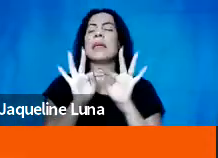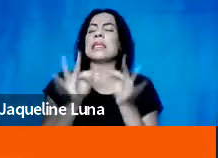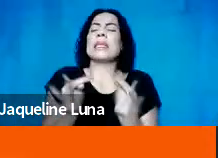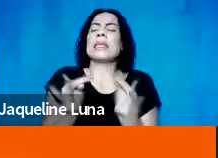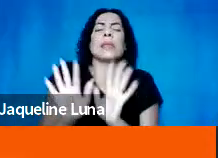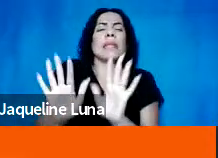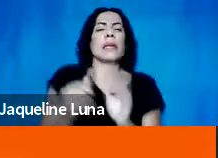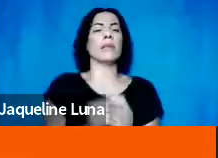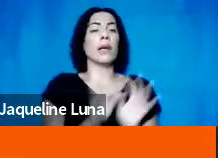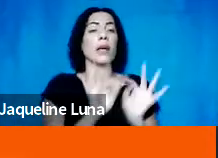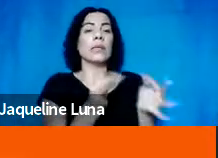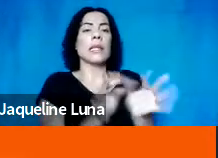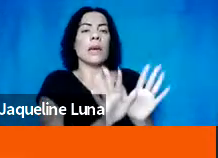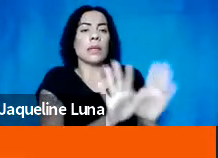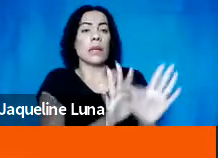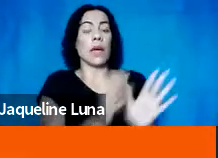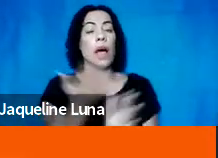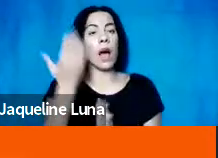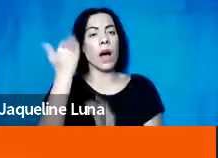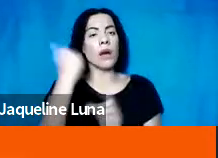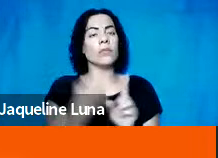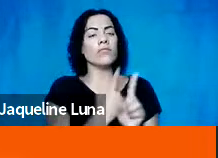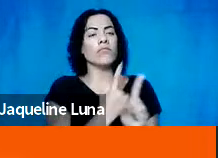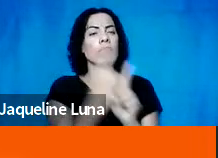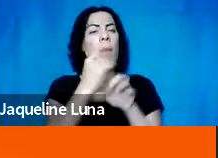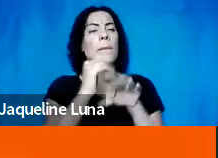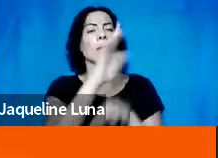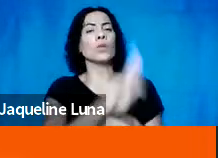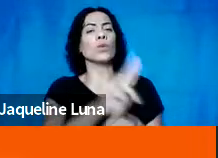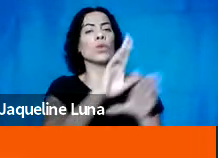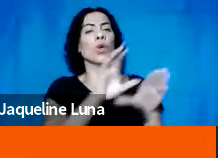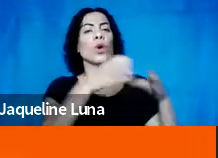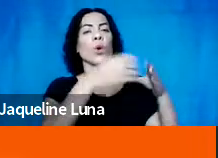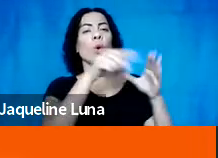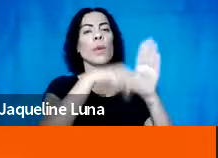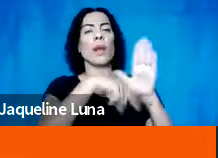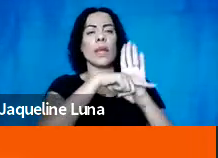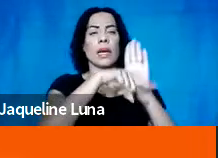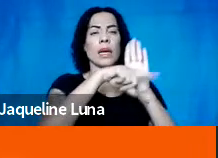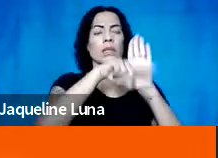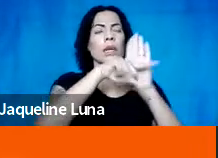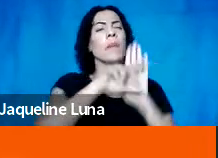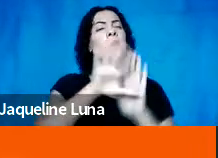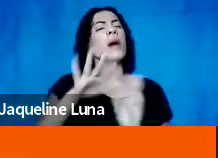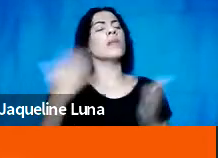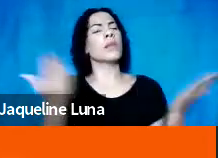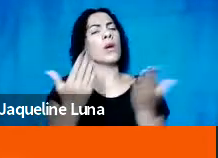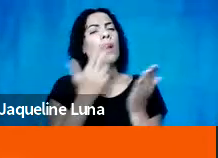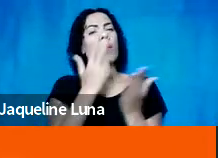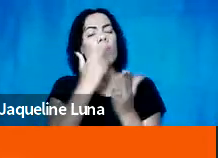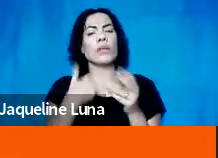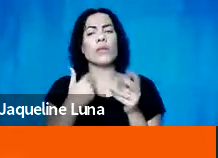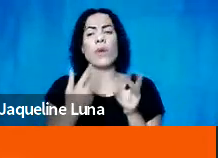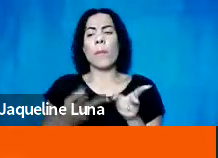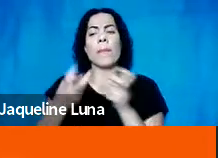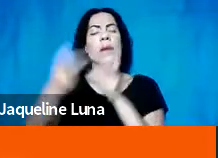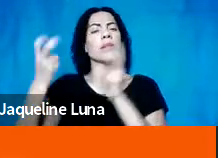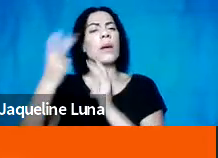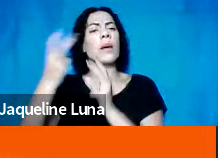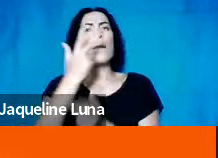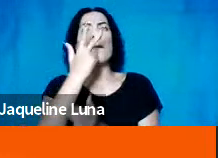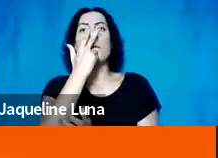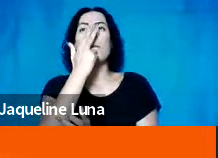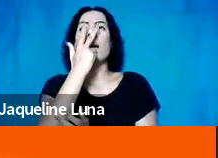nos grupos das pessoas negacionistas, mas ele é uma expressão desses tempos em que você não está aberto a ouvir, não